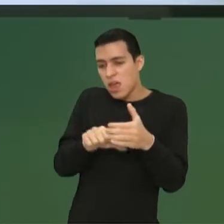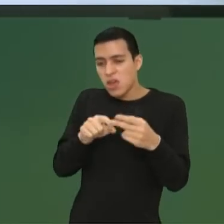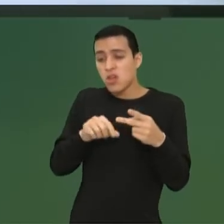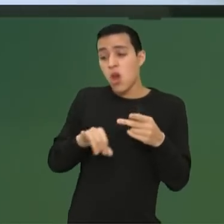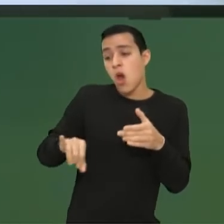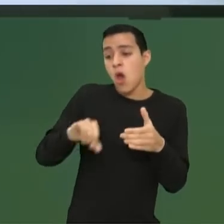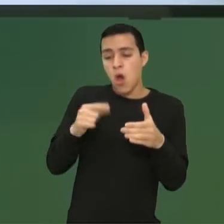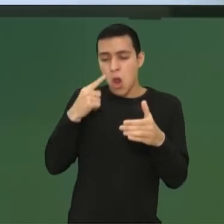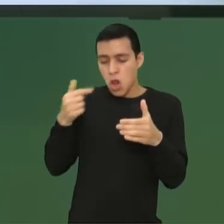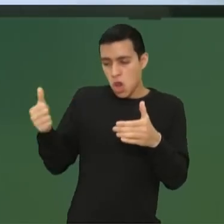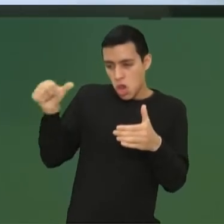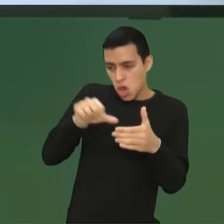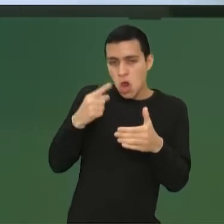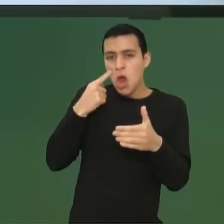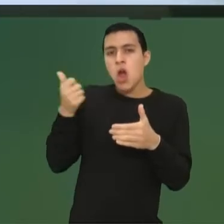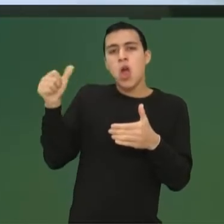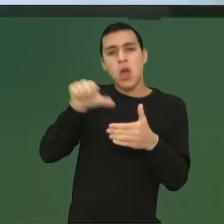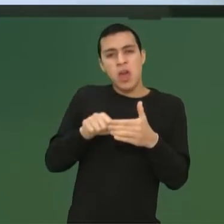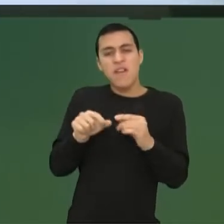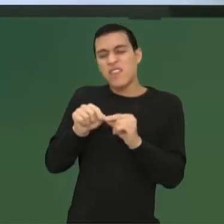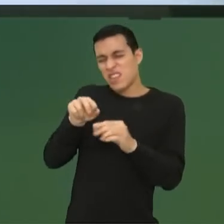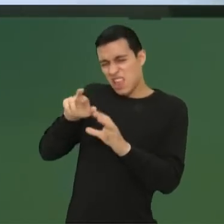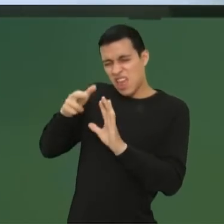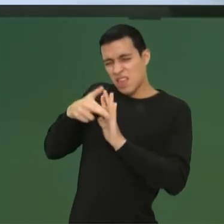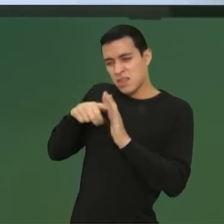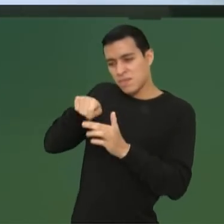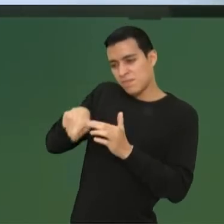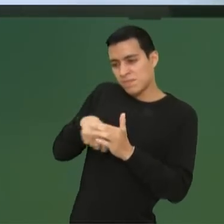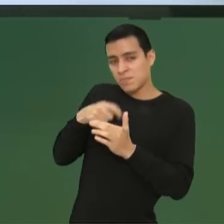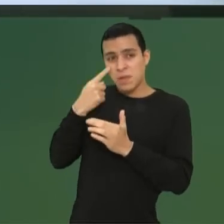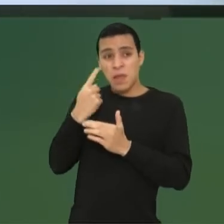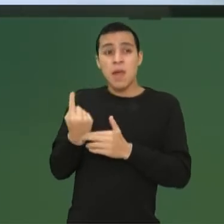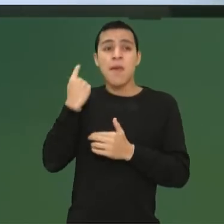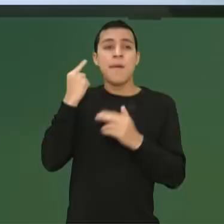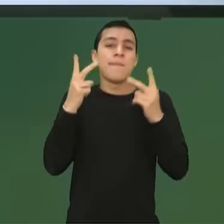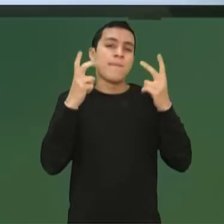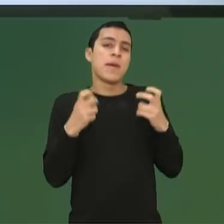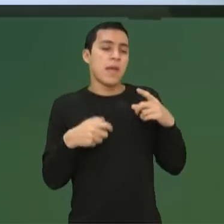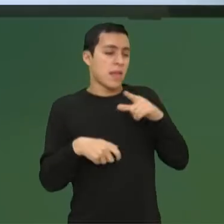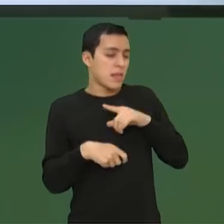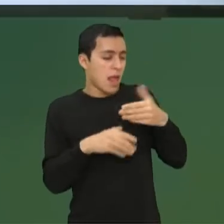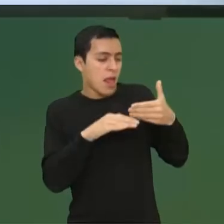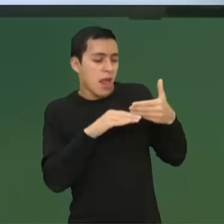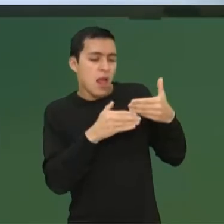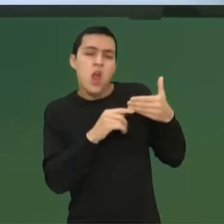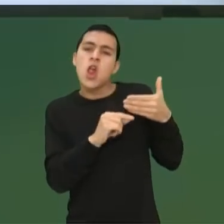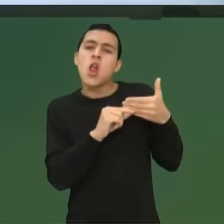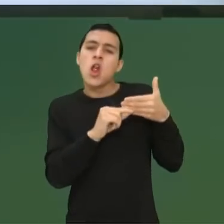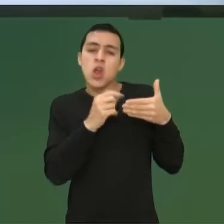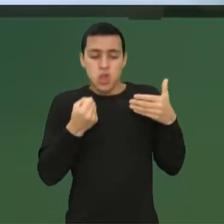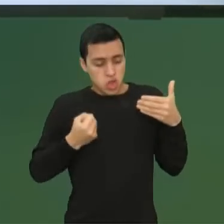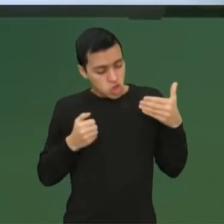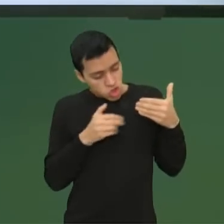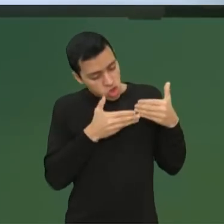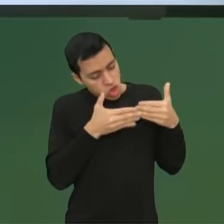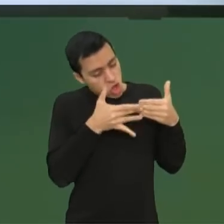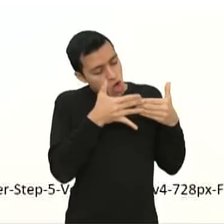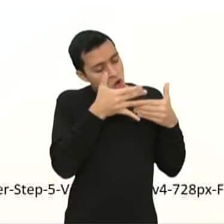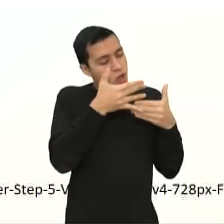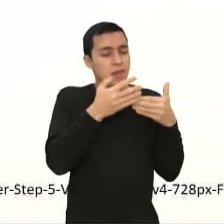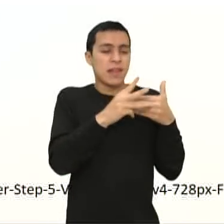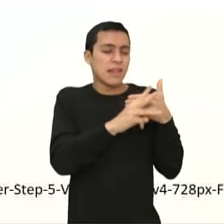fazer uma receita. Então, percebam nessa imagem que eu tenho uma graduação. 300